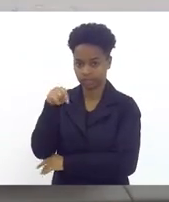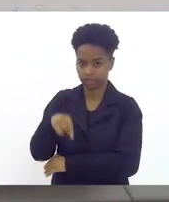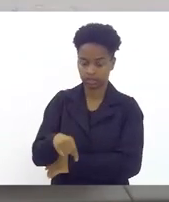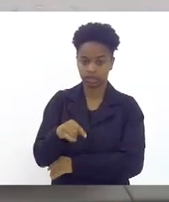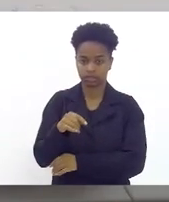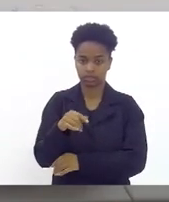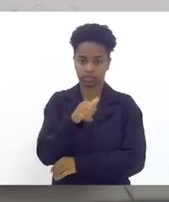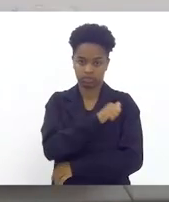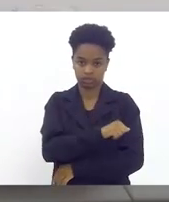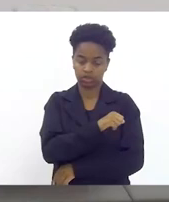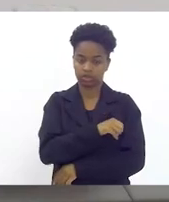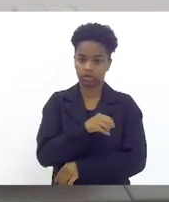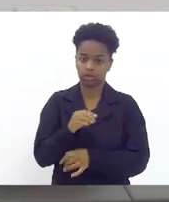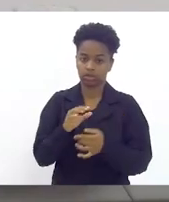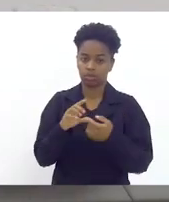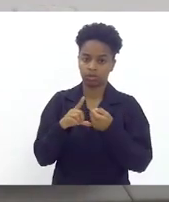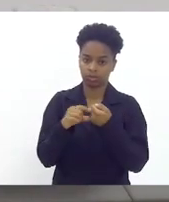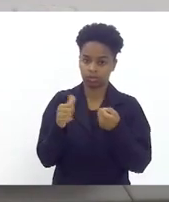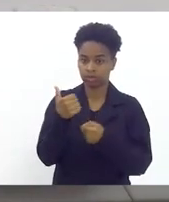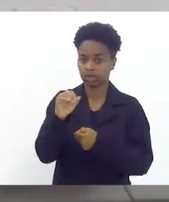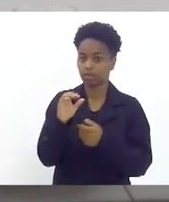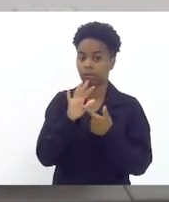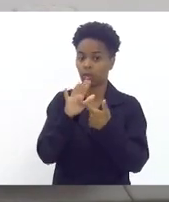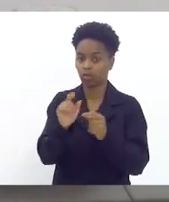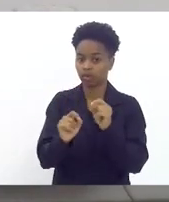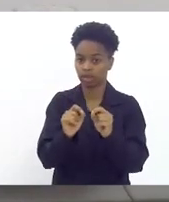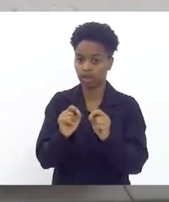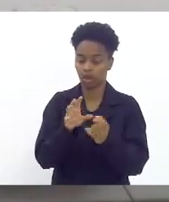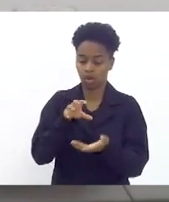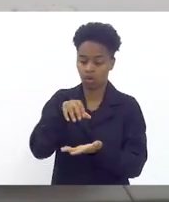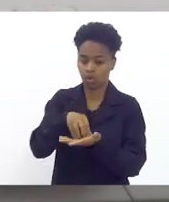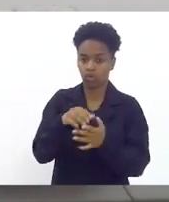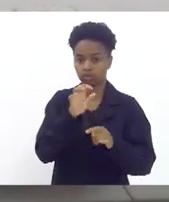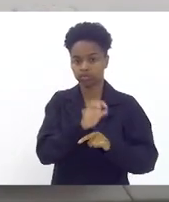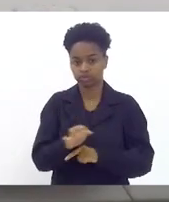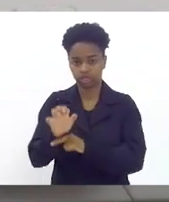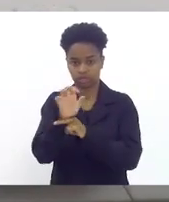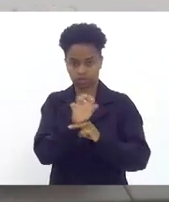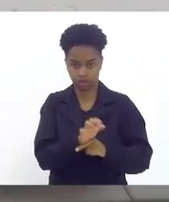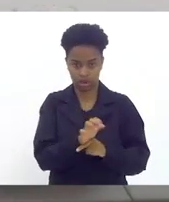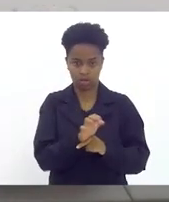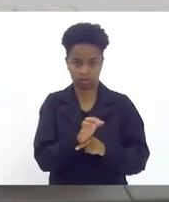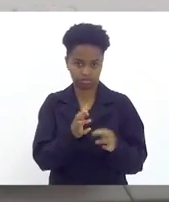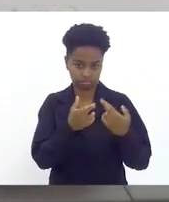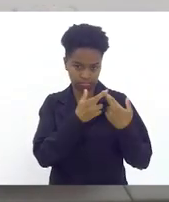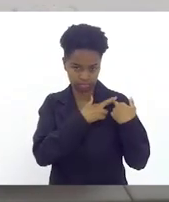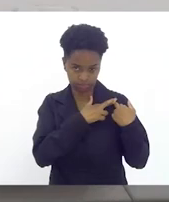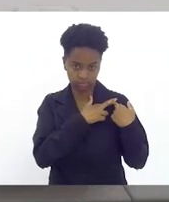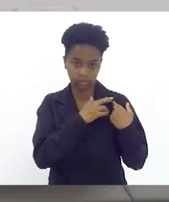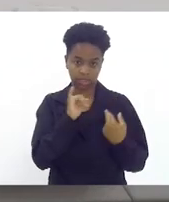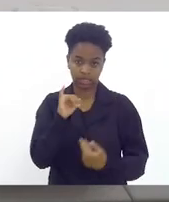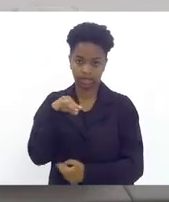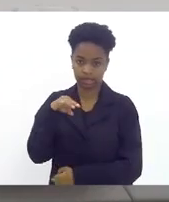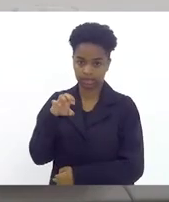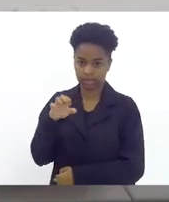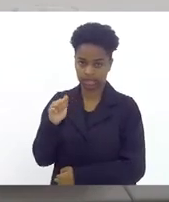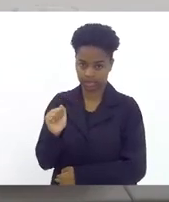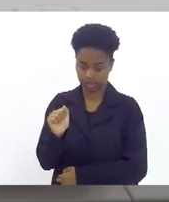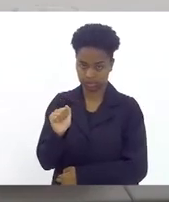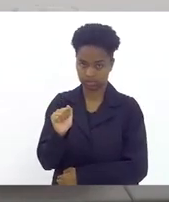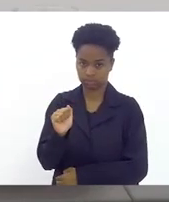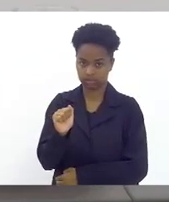que que diz esse décimo que o órgão Estadual ambiental competente ou seja o Enéa